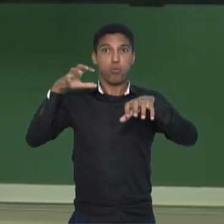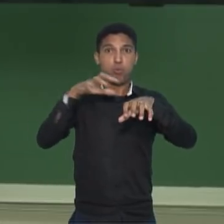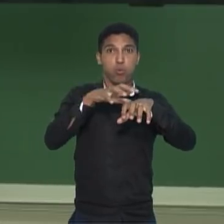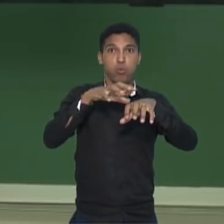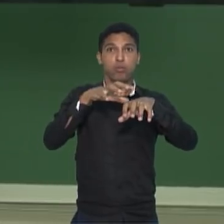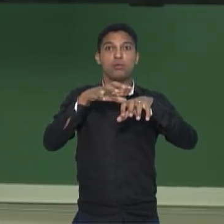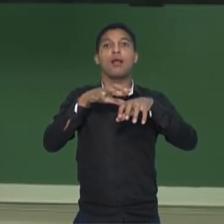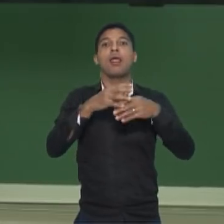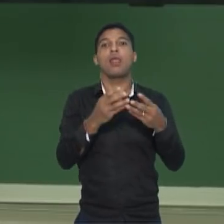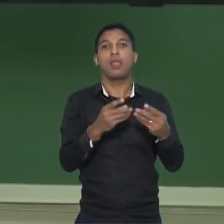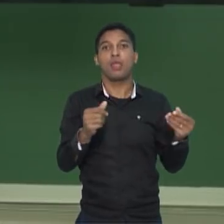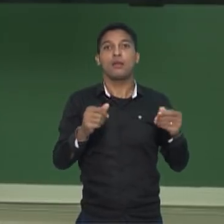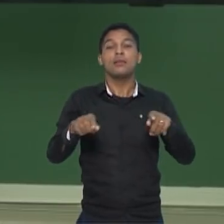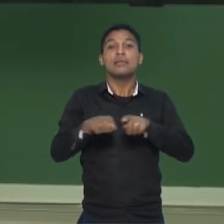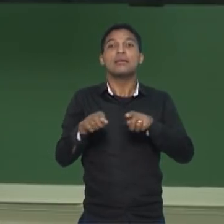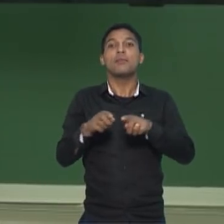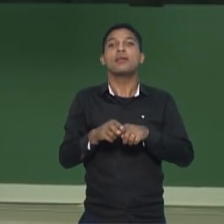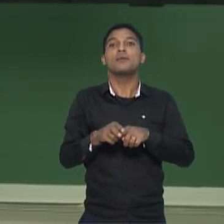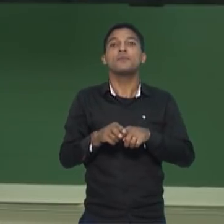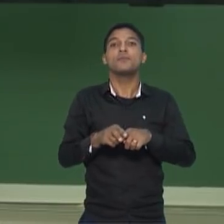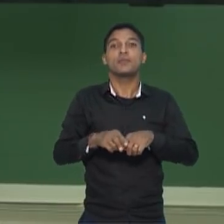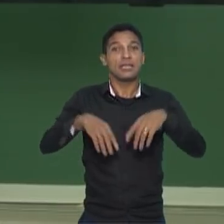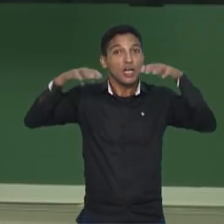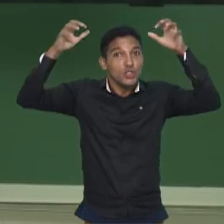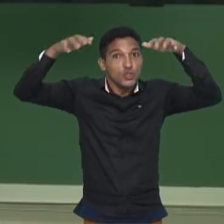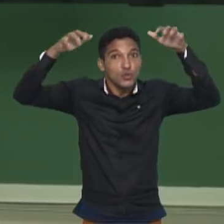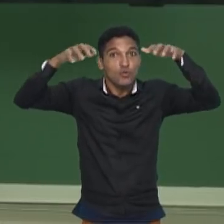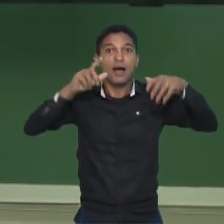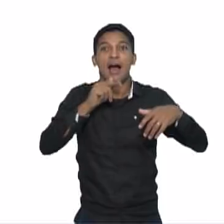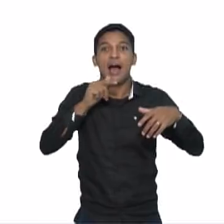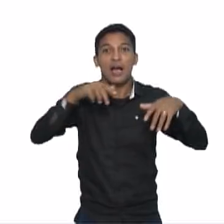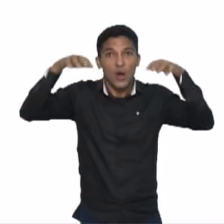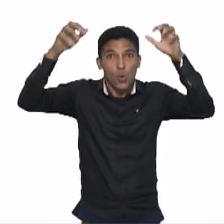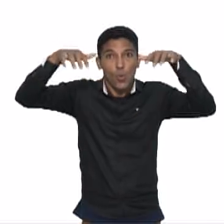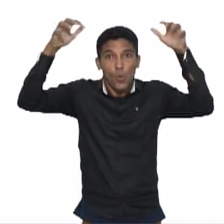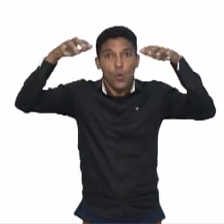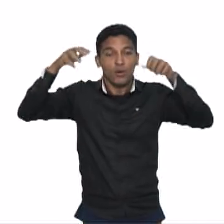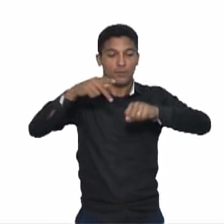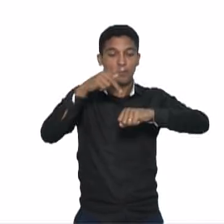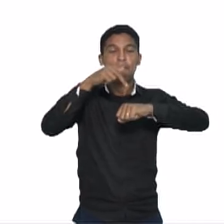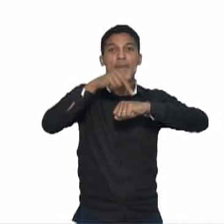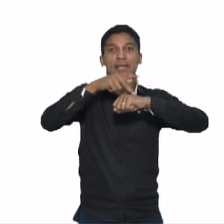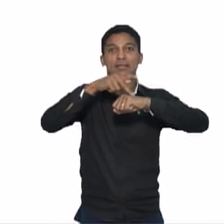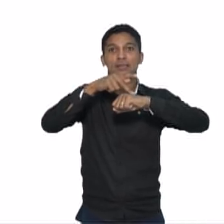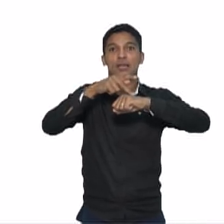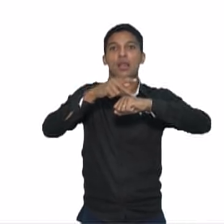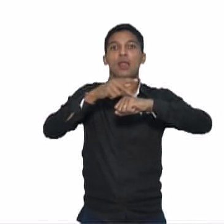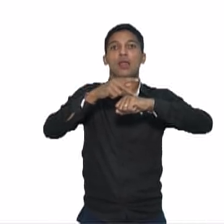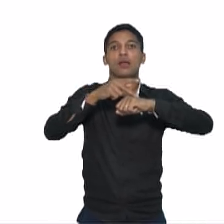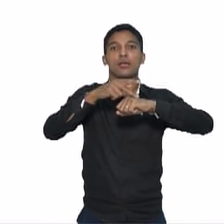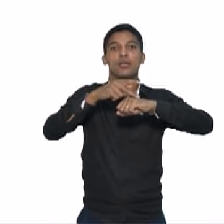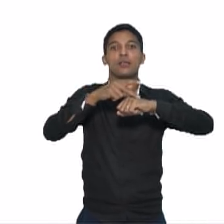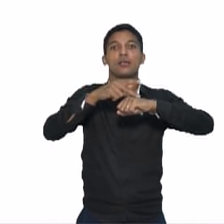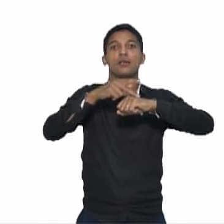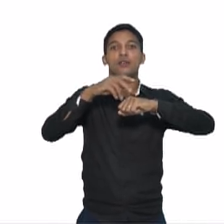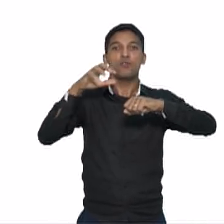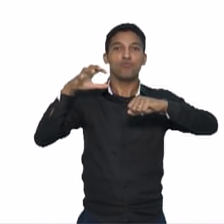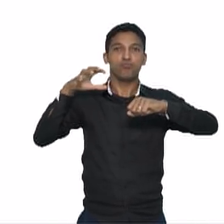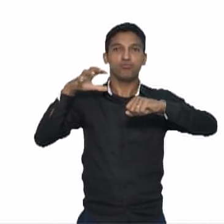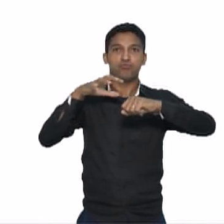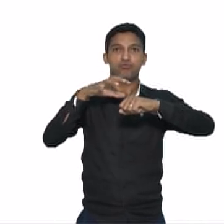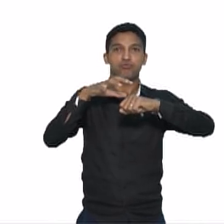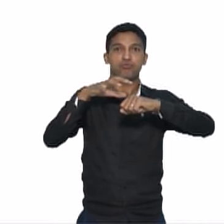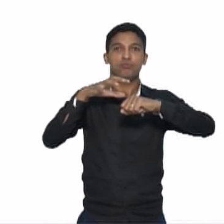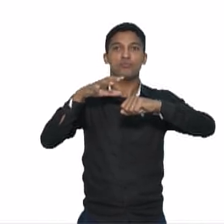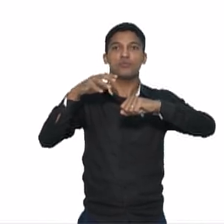do rio e do mar. Lembrando que estes agentes, eles vão desgastar a rocha num